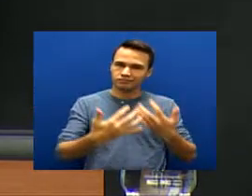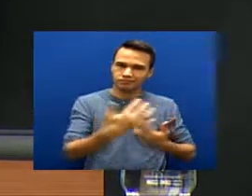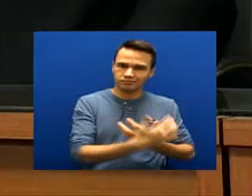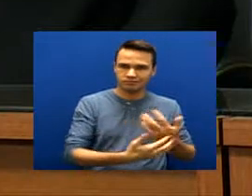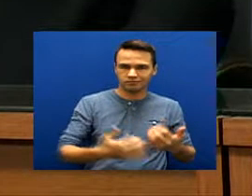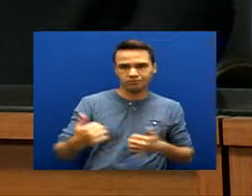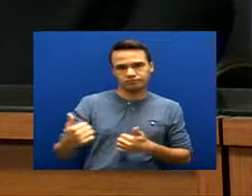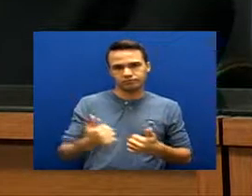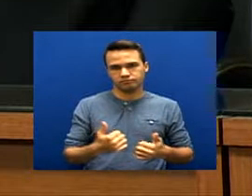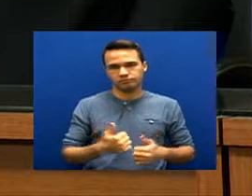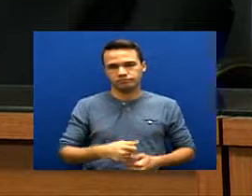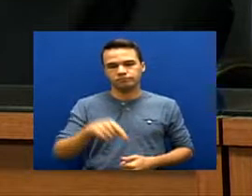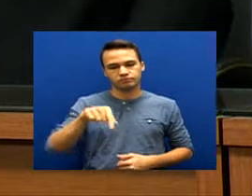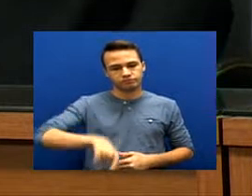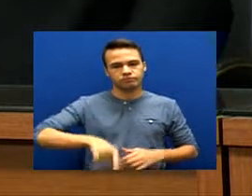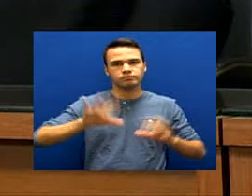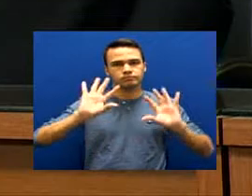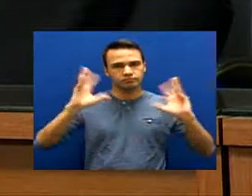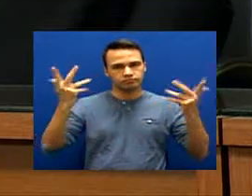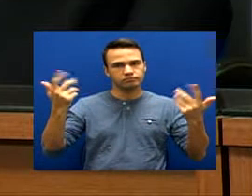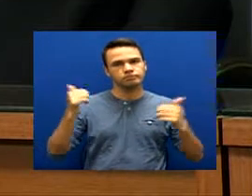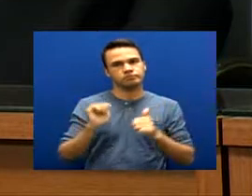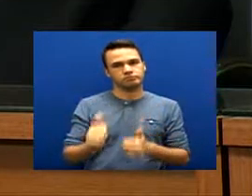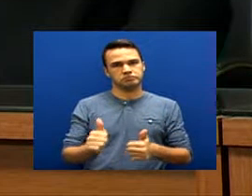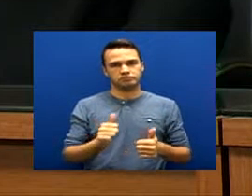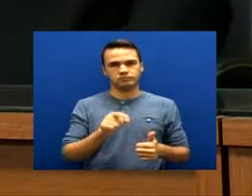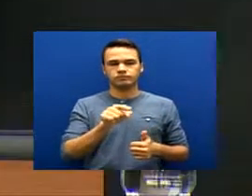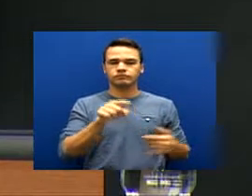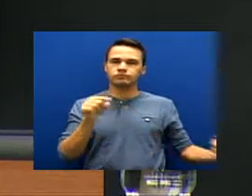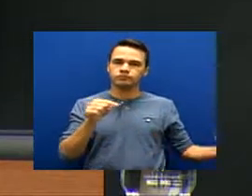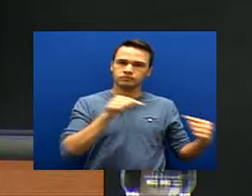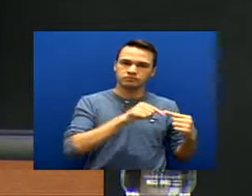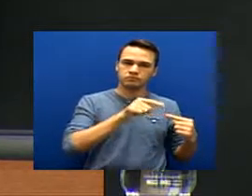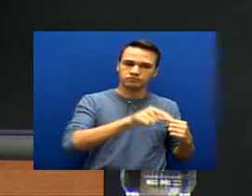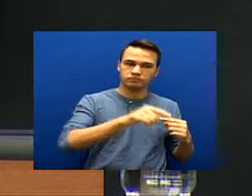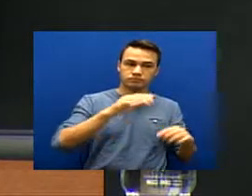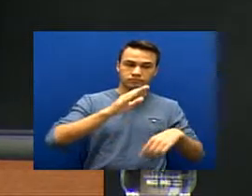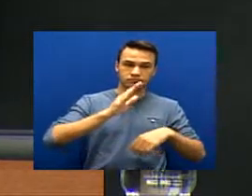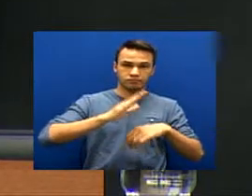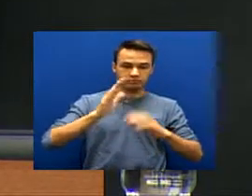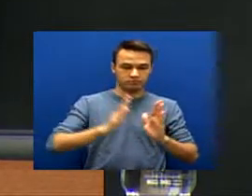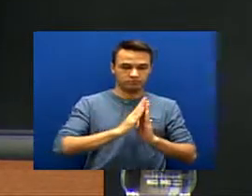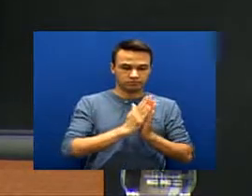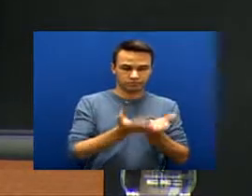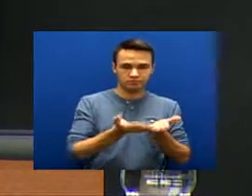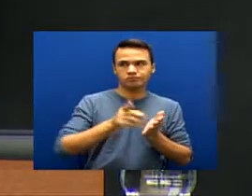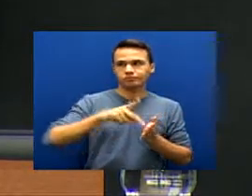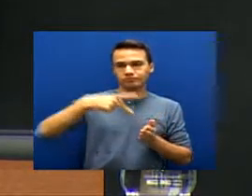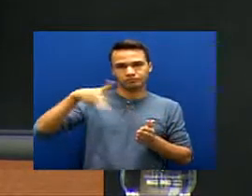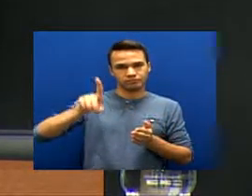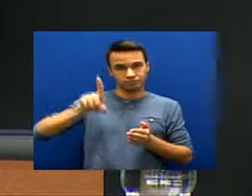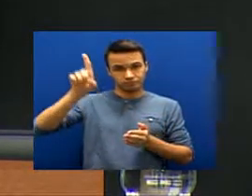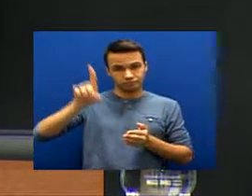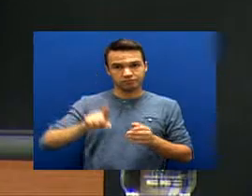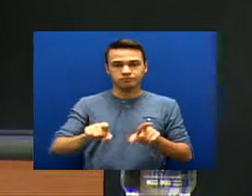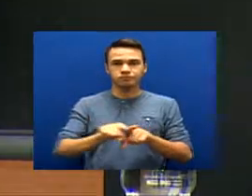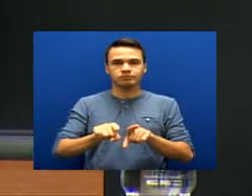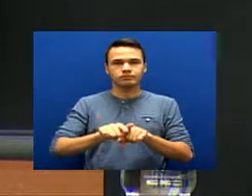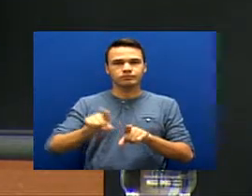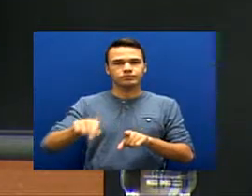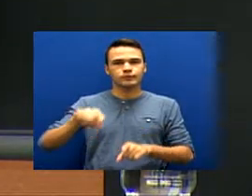a orquestra que vai se apresentar, e queremos também aproveitar aqui, en passant, e cumprimentar o